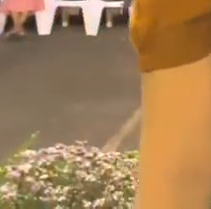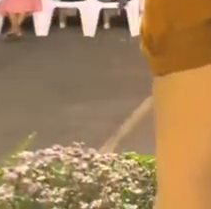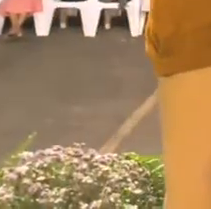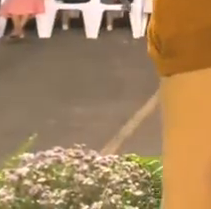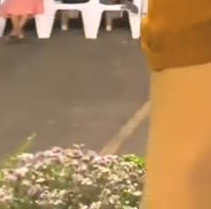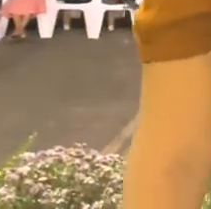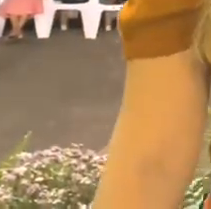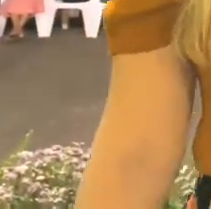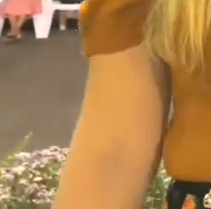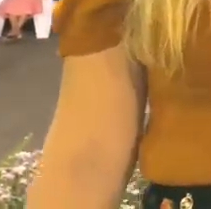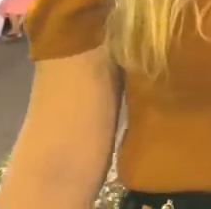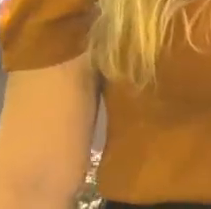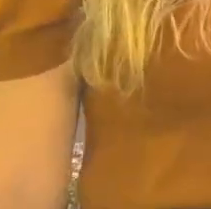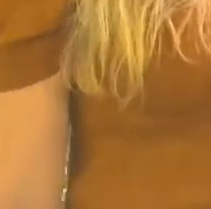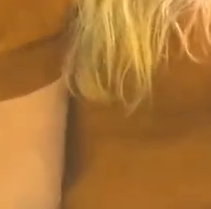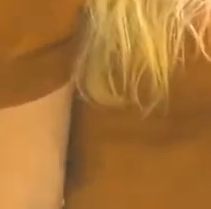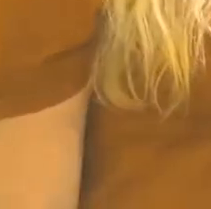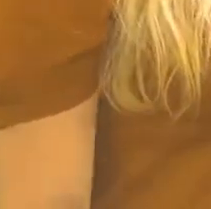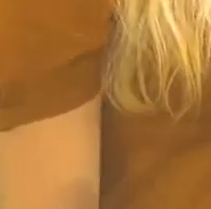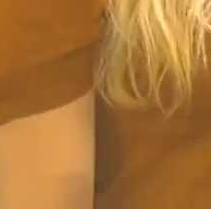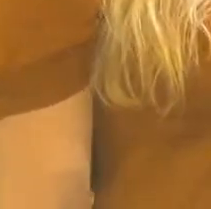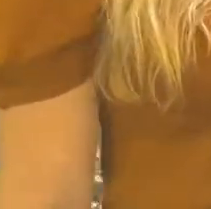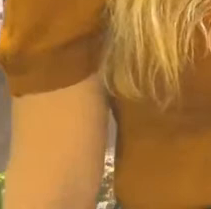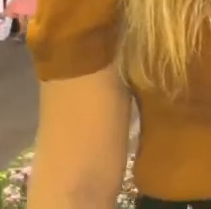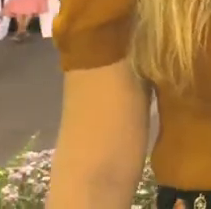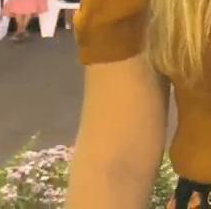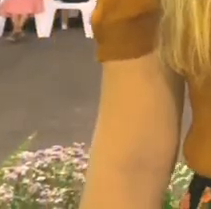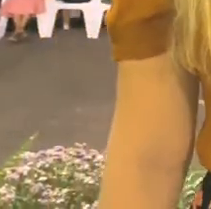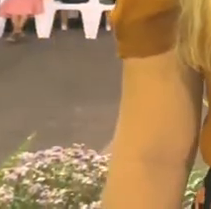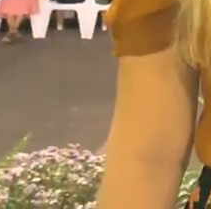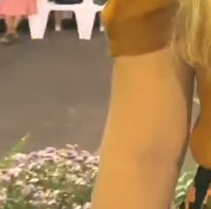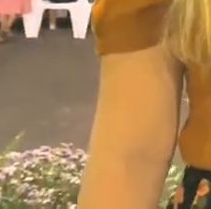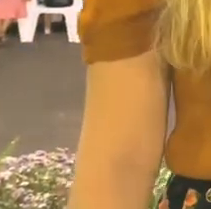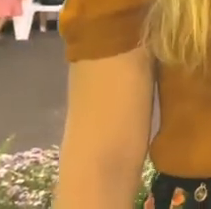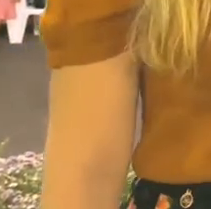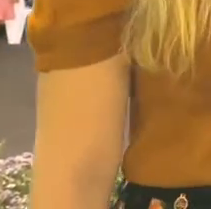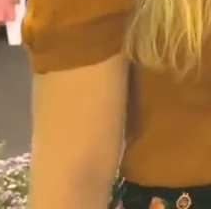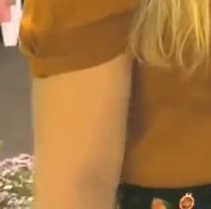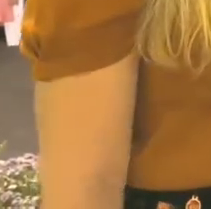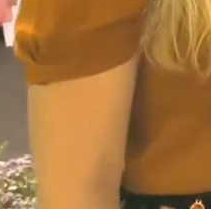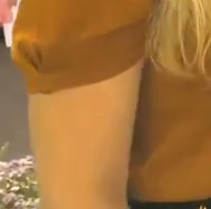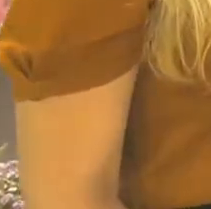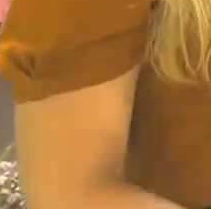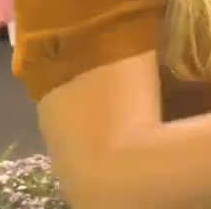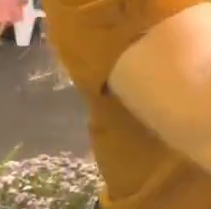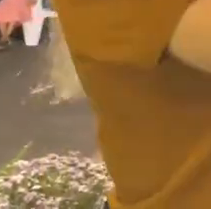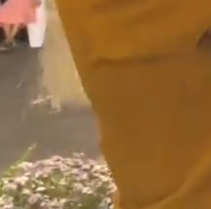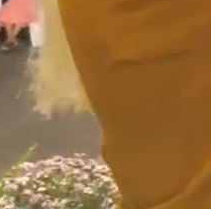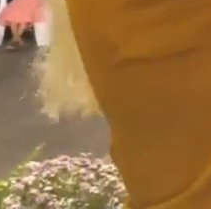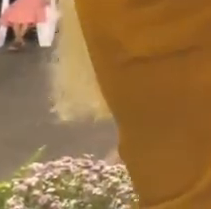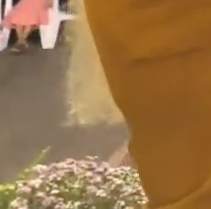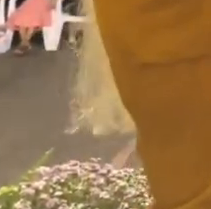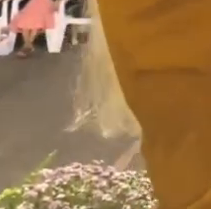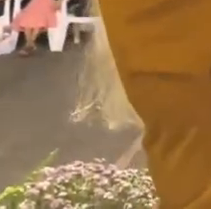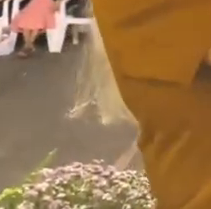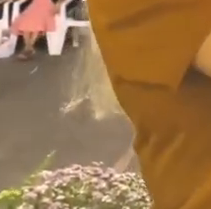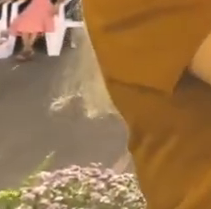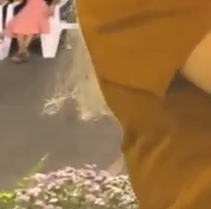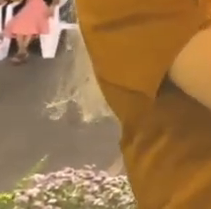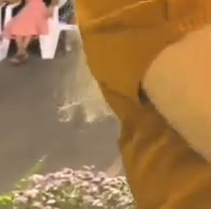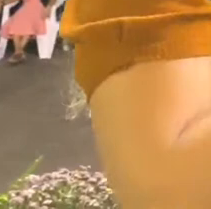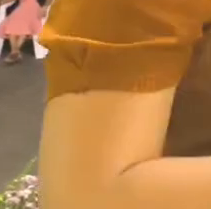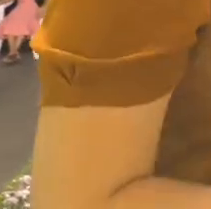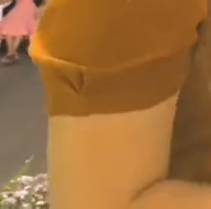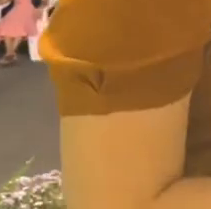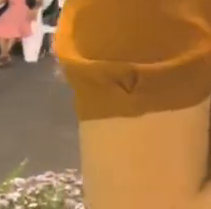e agora nós estamos ao vivo e compartilha esse link ao vivo com seus amigos com todo mundo no Facebook no YouTube nossas redes sociais vai lá no WhatsApp